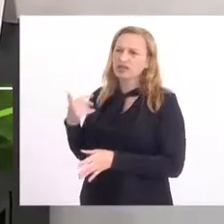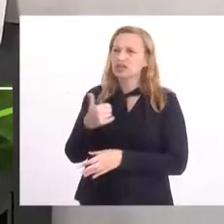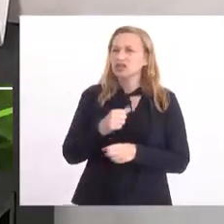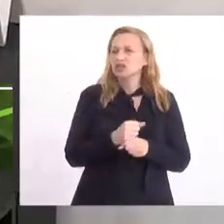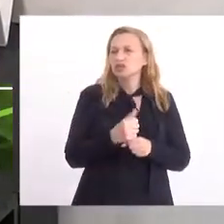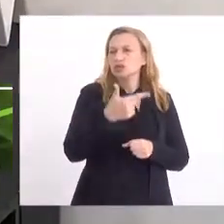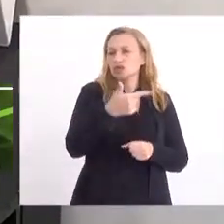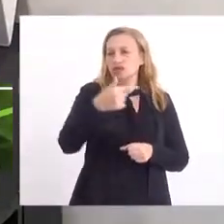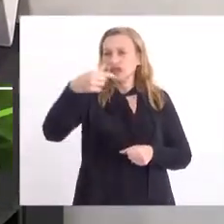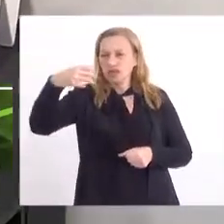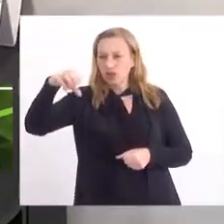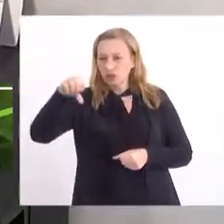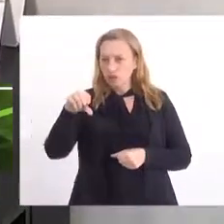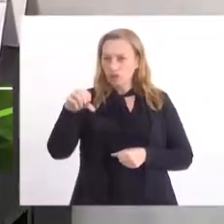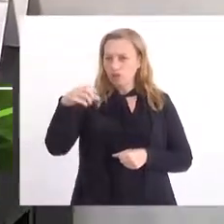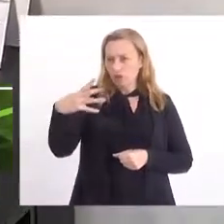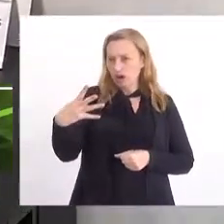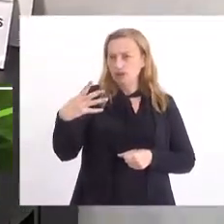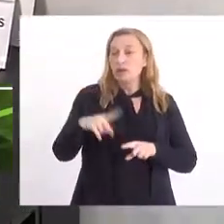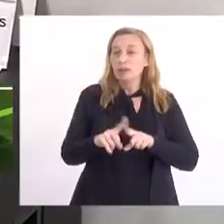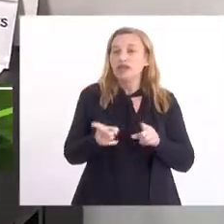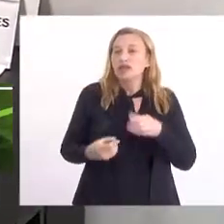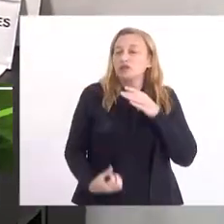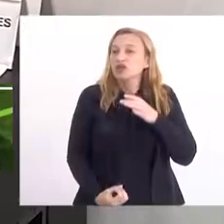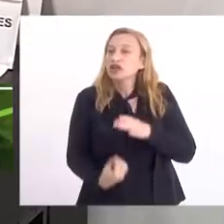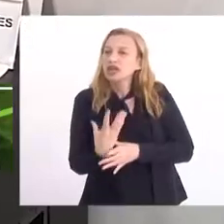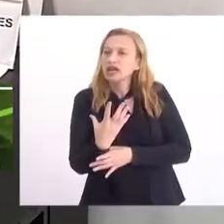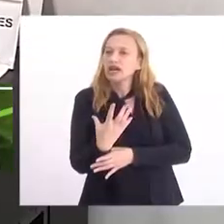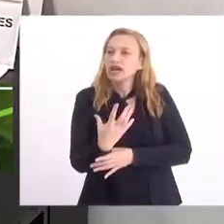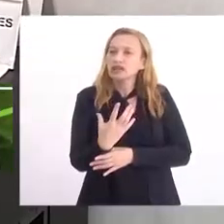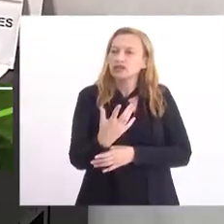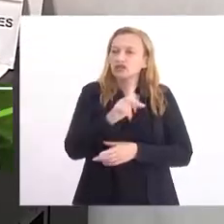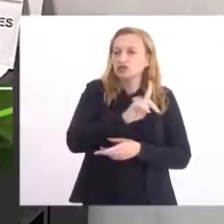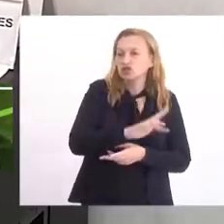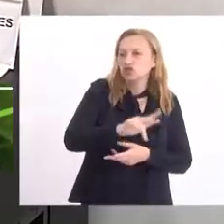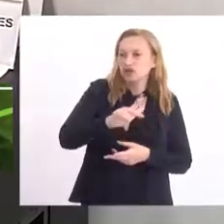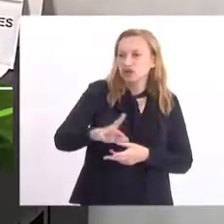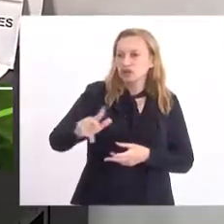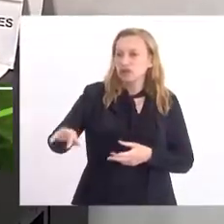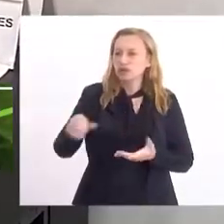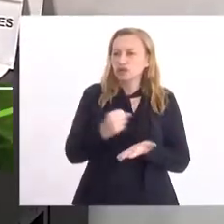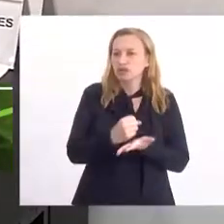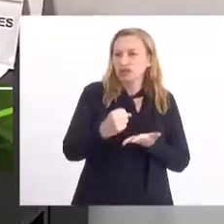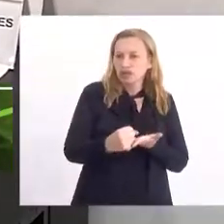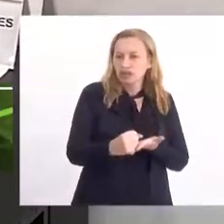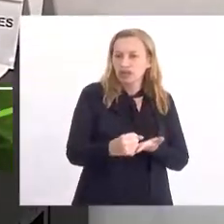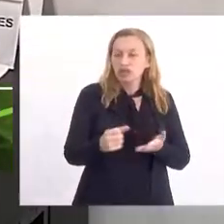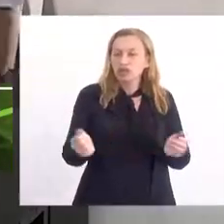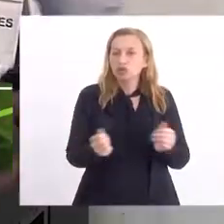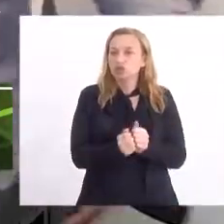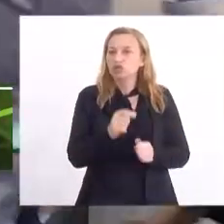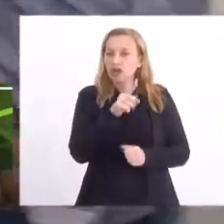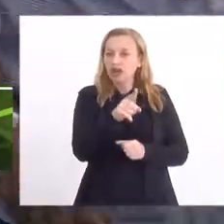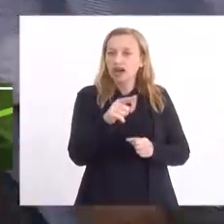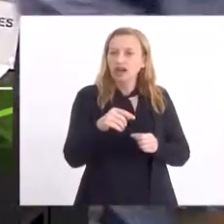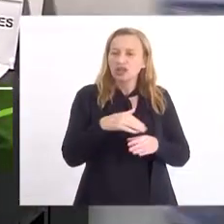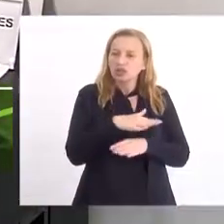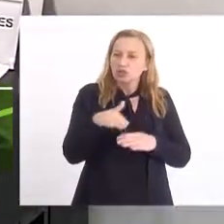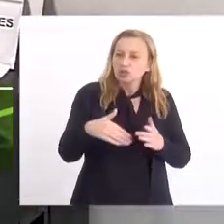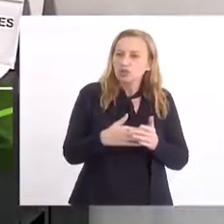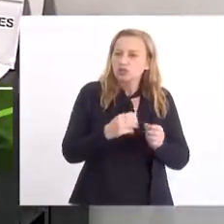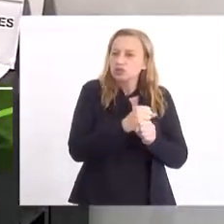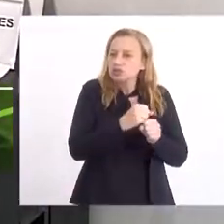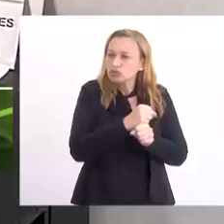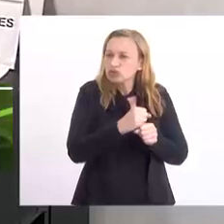é muito legítimo que ele foi construído com esses diversos contratados que estavam lá durante todos esses